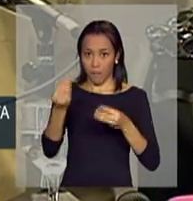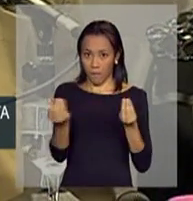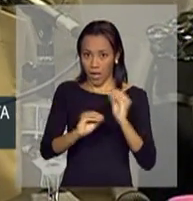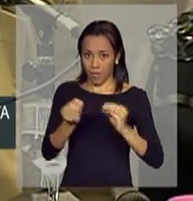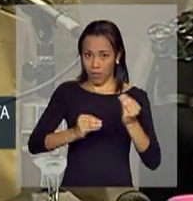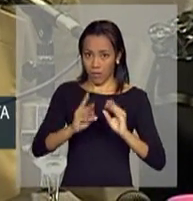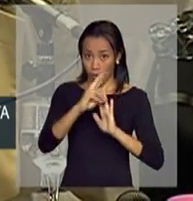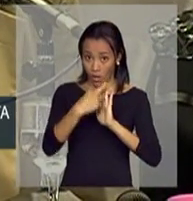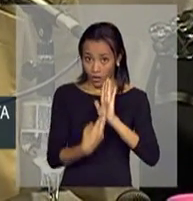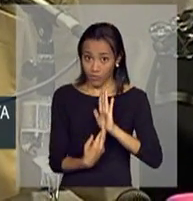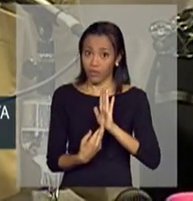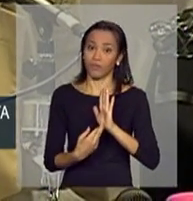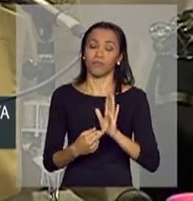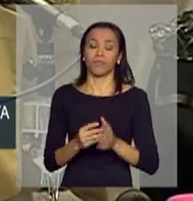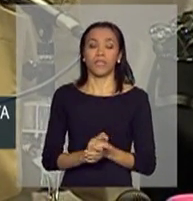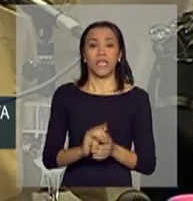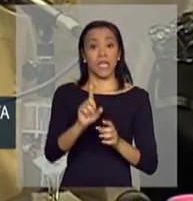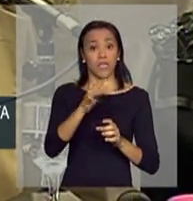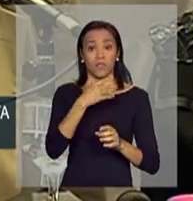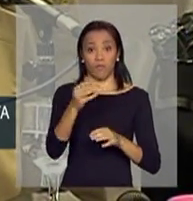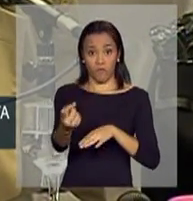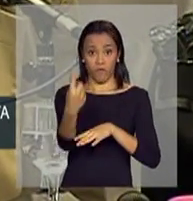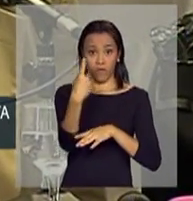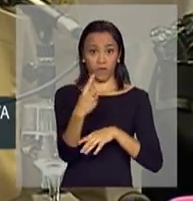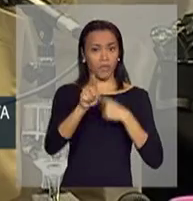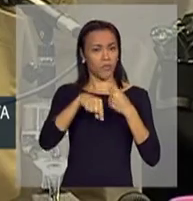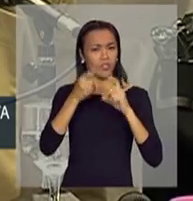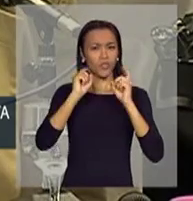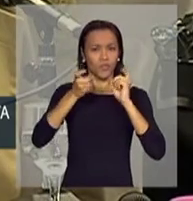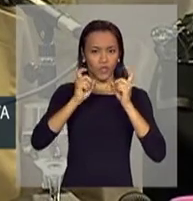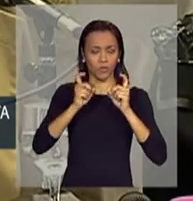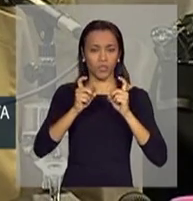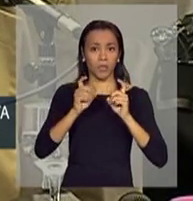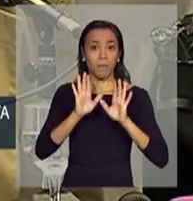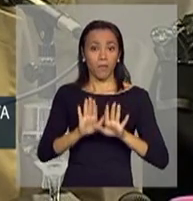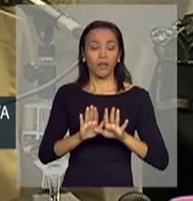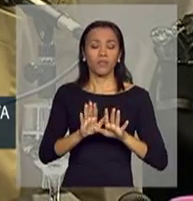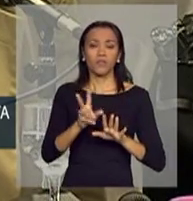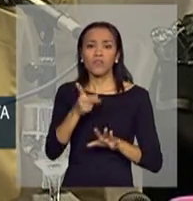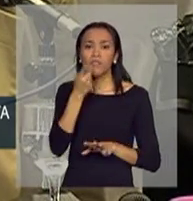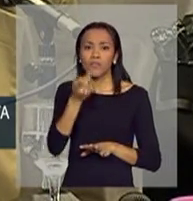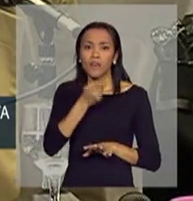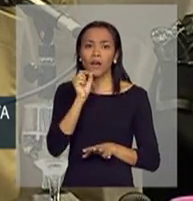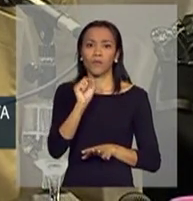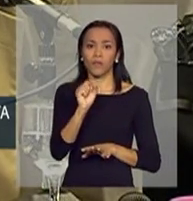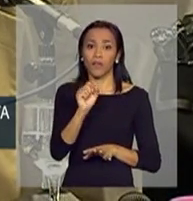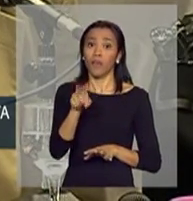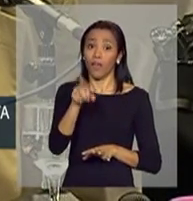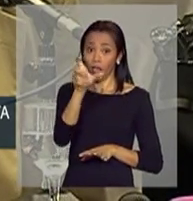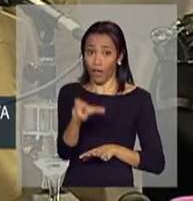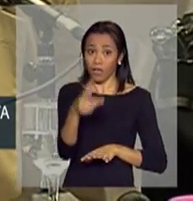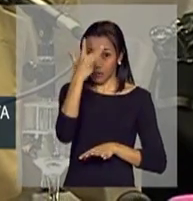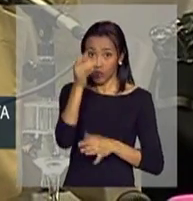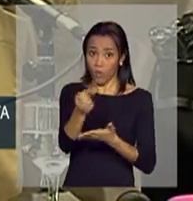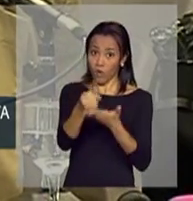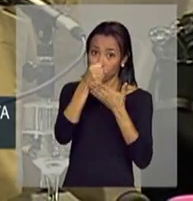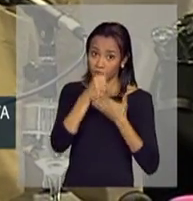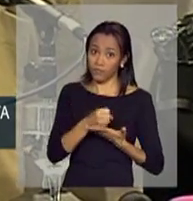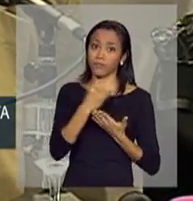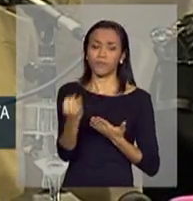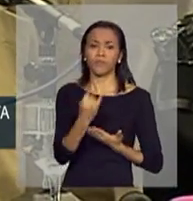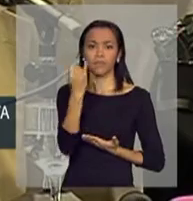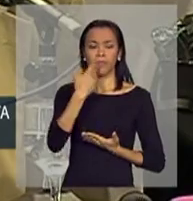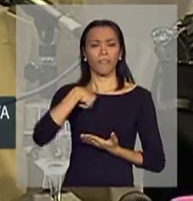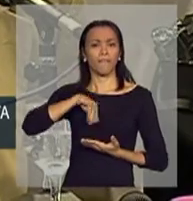vem aqui em junho e nós vamos discutir com ele. Mas é evidente que a expertise que ele tem será uma ajuda importante para que